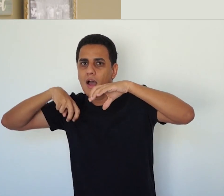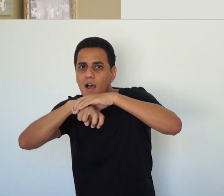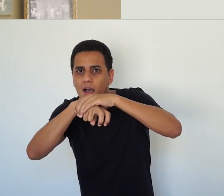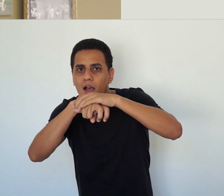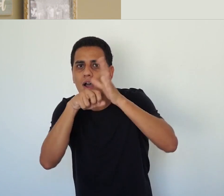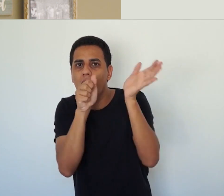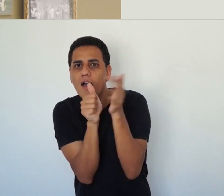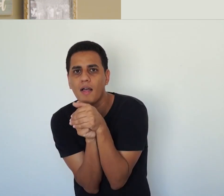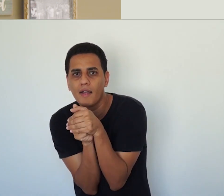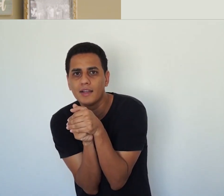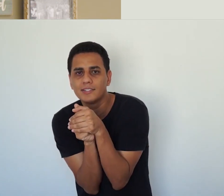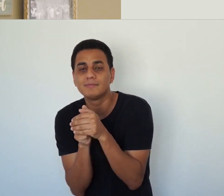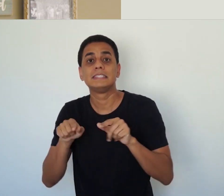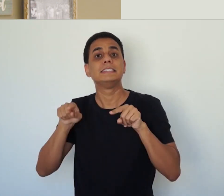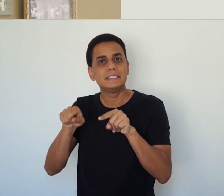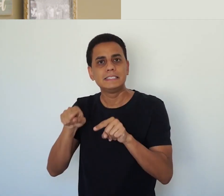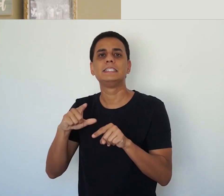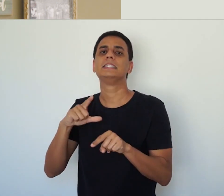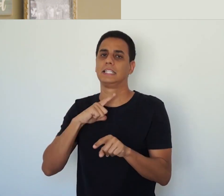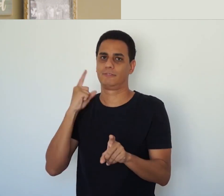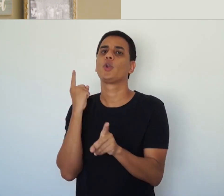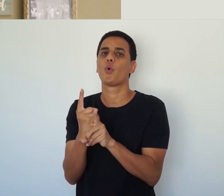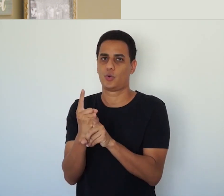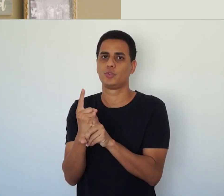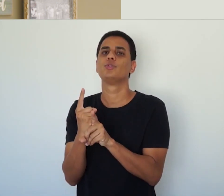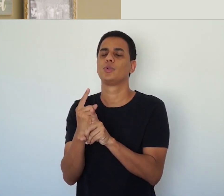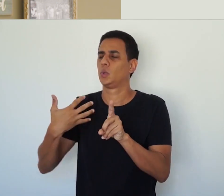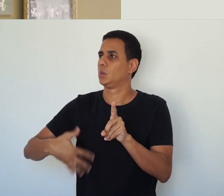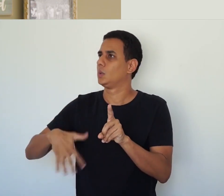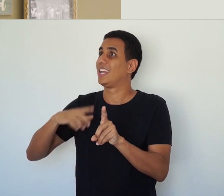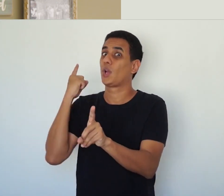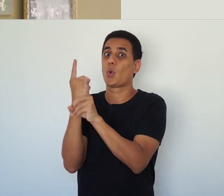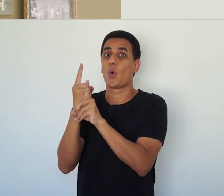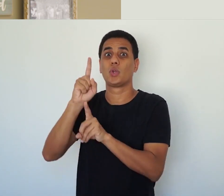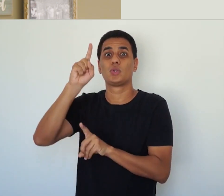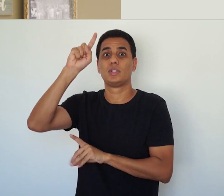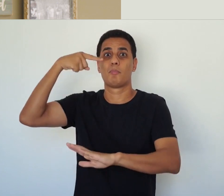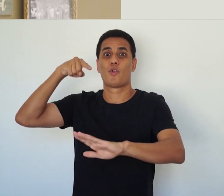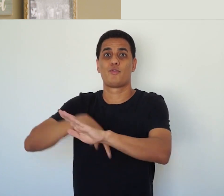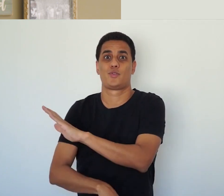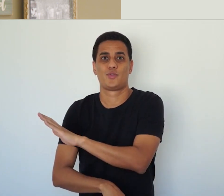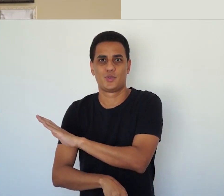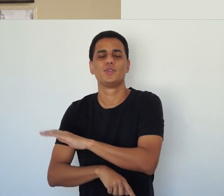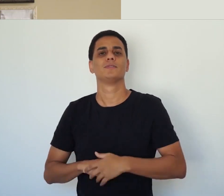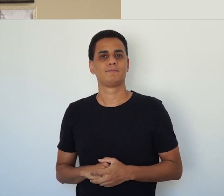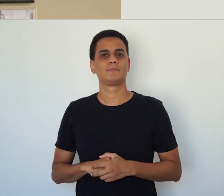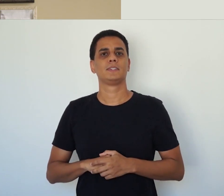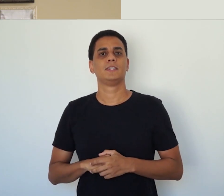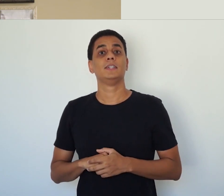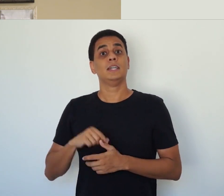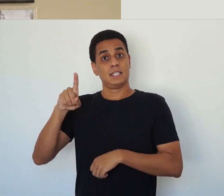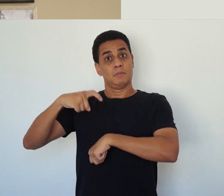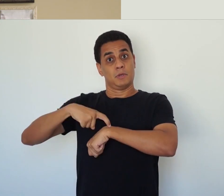ficar. E eu quero chamar a sua atenção. Aqui nesse cenário acontece um momento muito profundo de encontro com Deus e